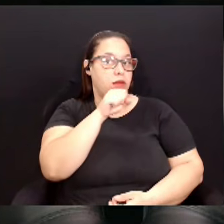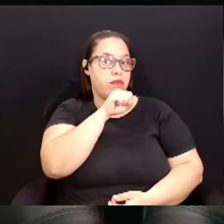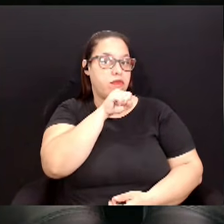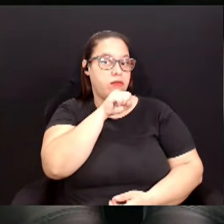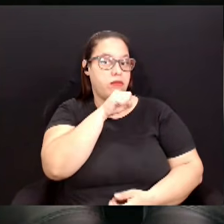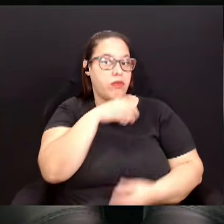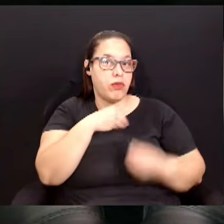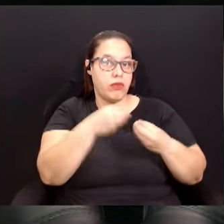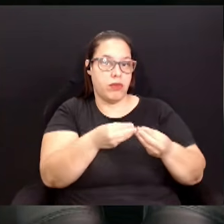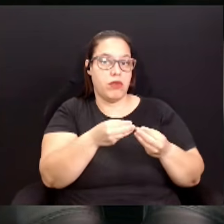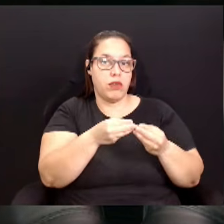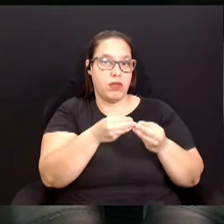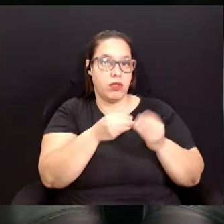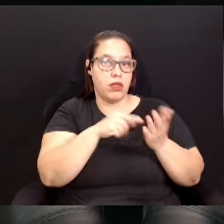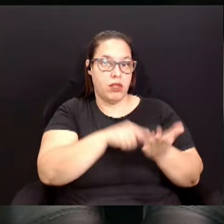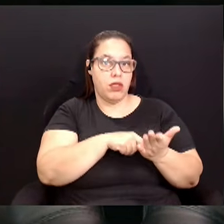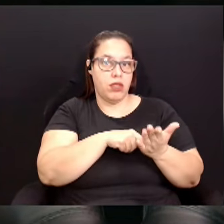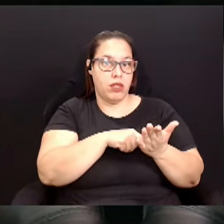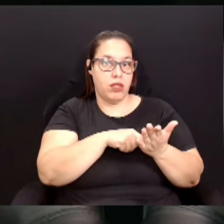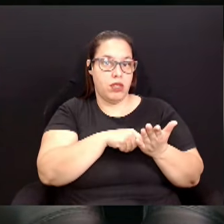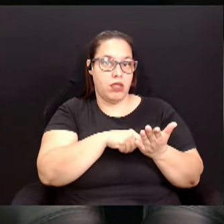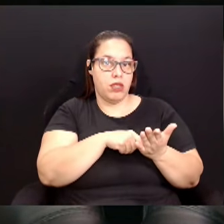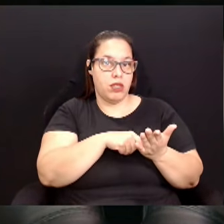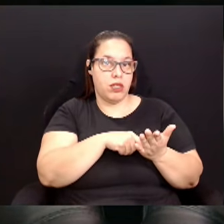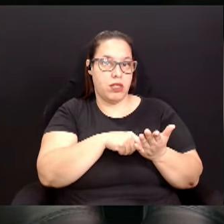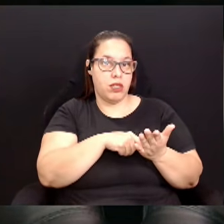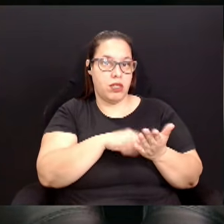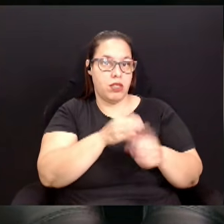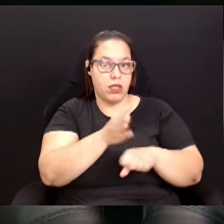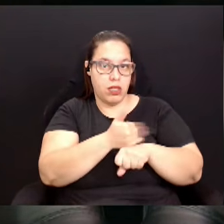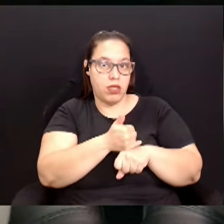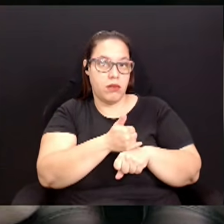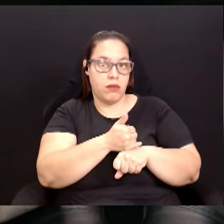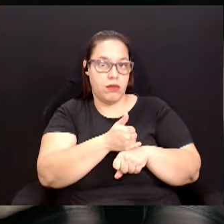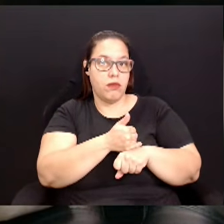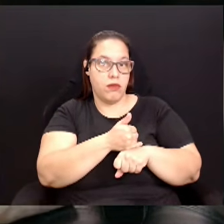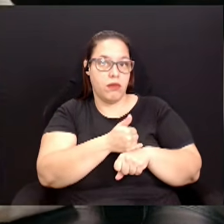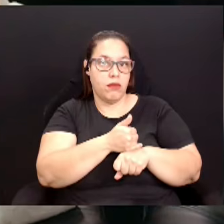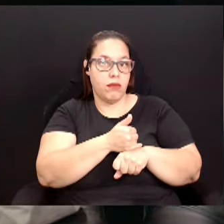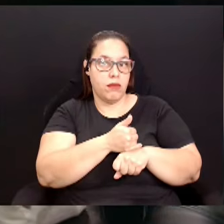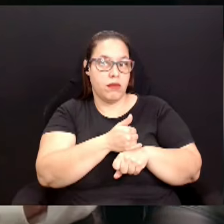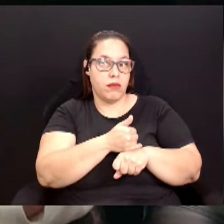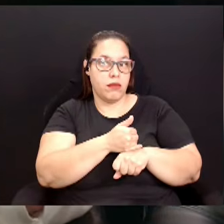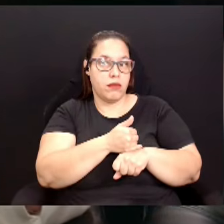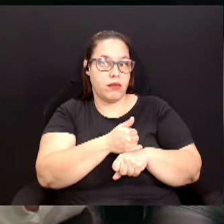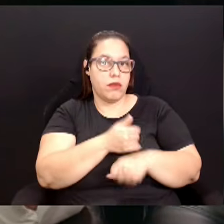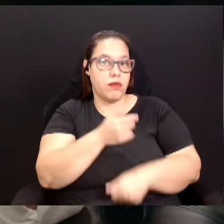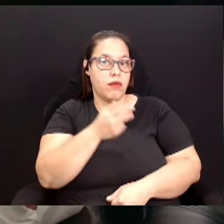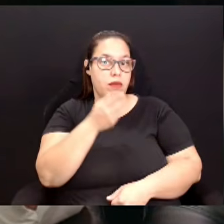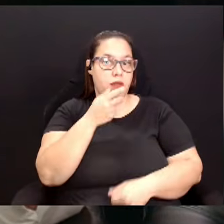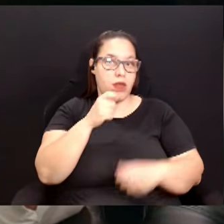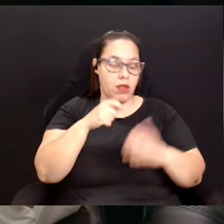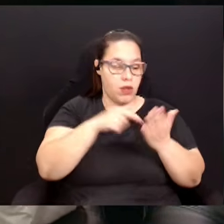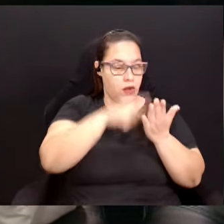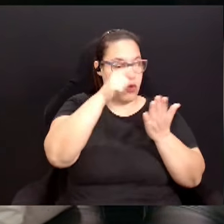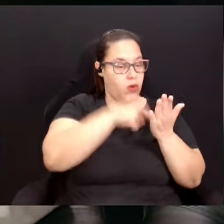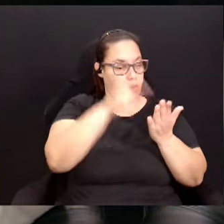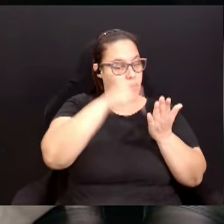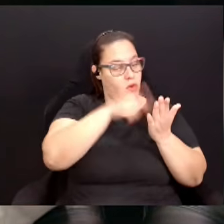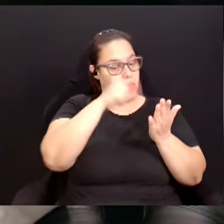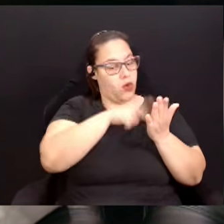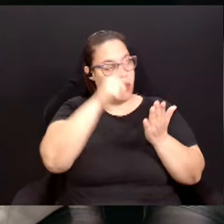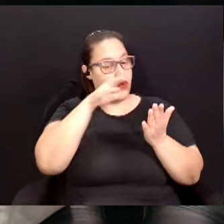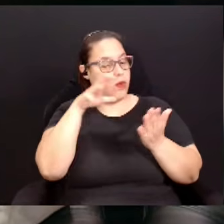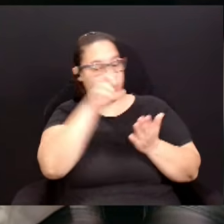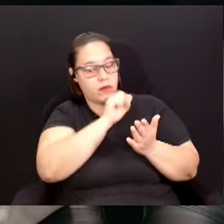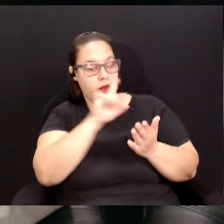exposta à tela bastante cedo, bem precoce. E aí você vê aqueles vídeos rápidos, né, e depois, você acha que a